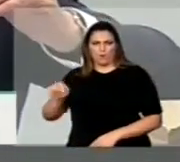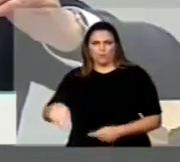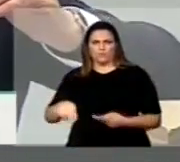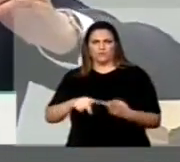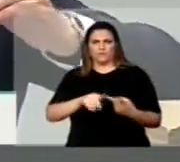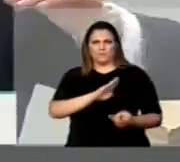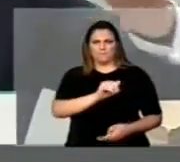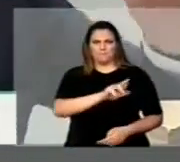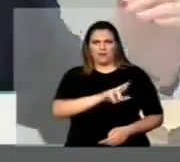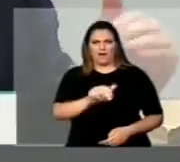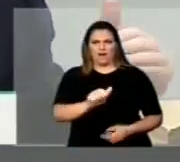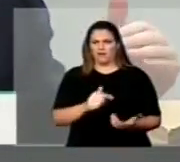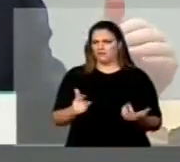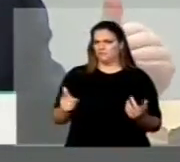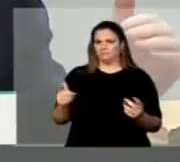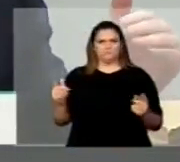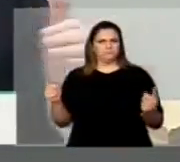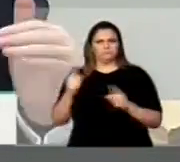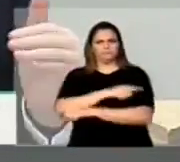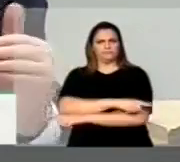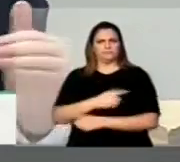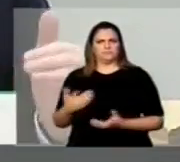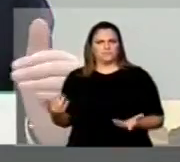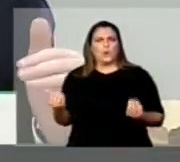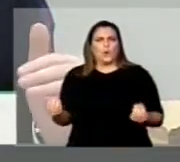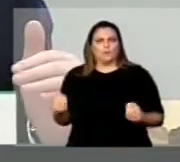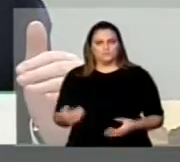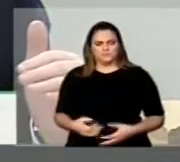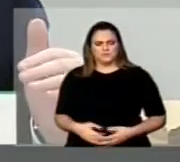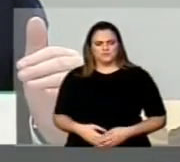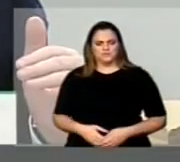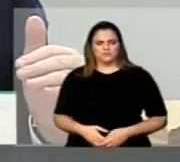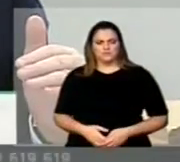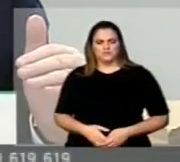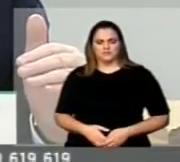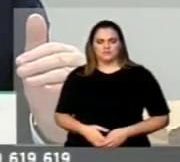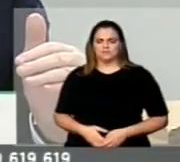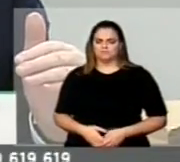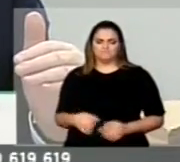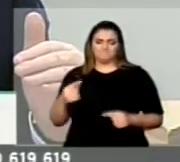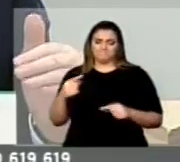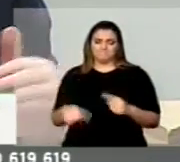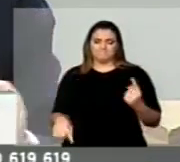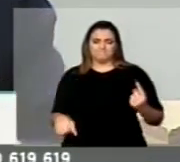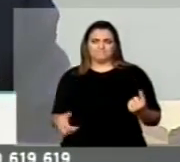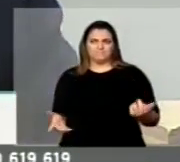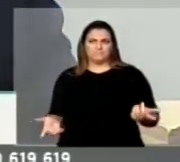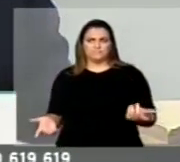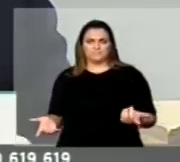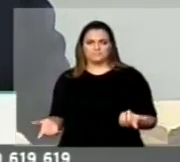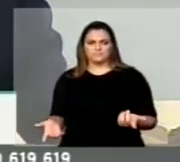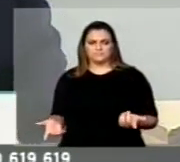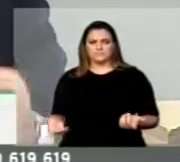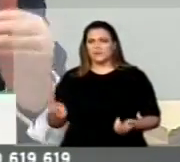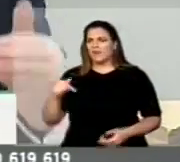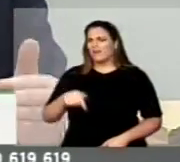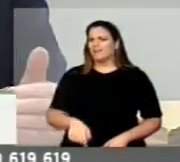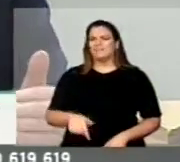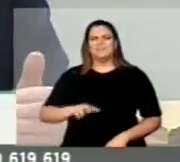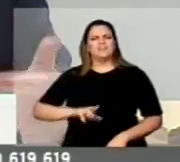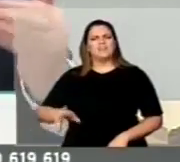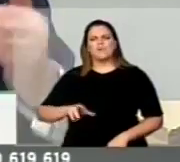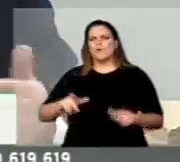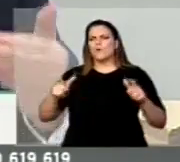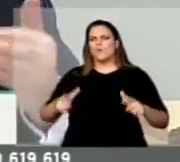contradições, são várias, que estão e serão elencadas no seu momento próprio. E não é aqui o fórum apropriado, o inquérito não